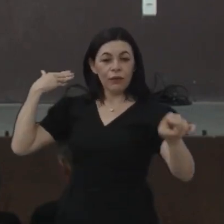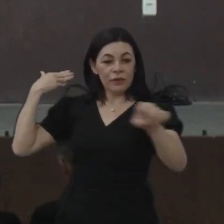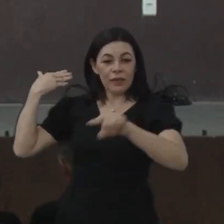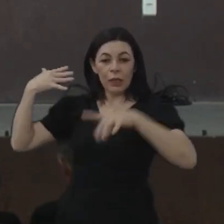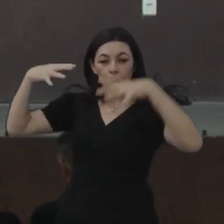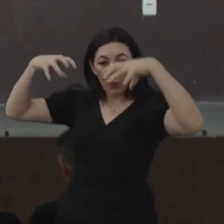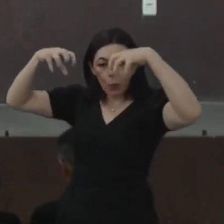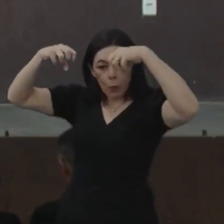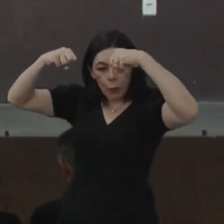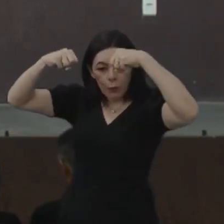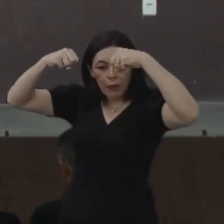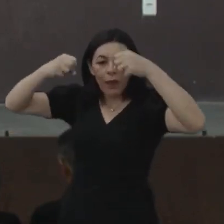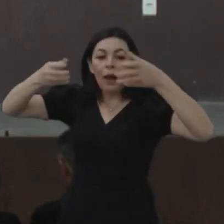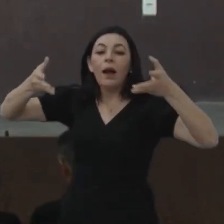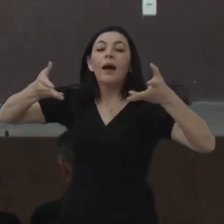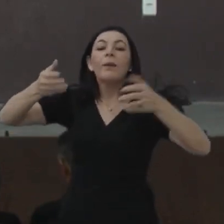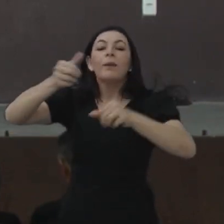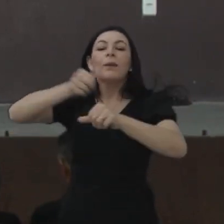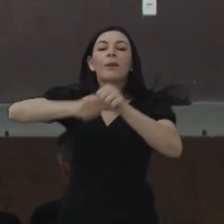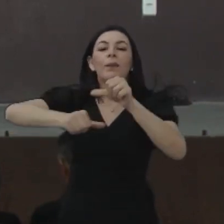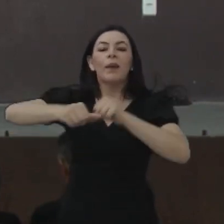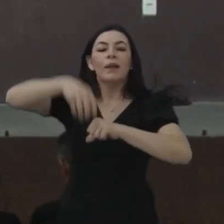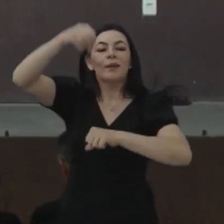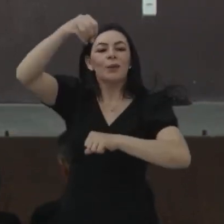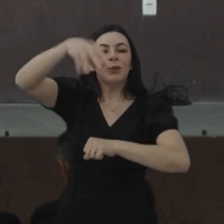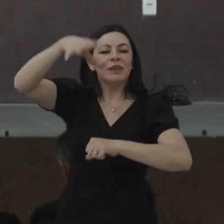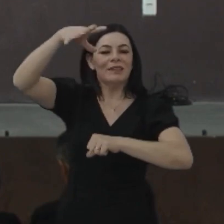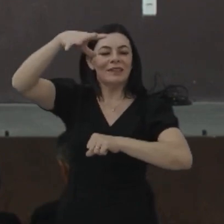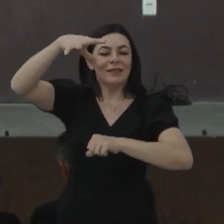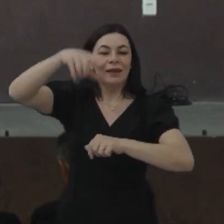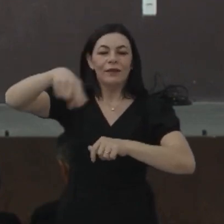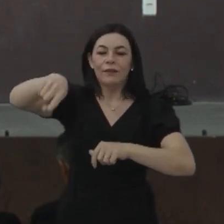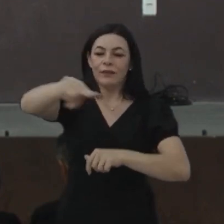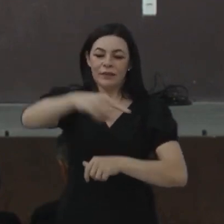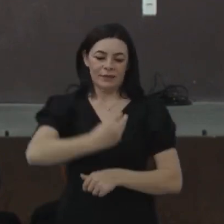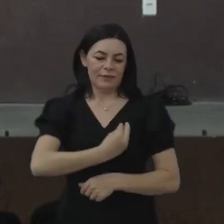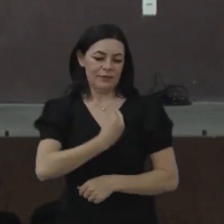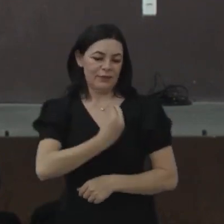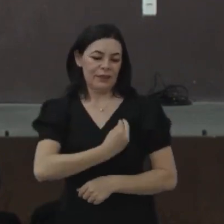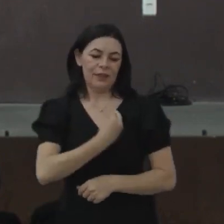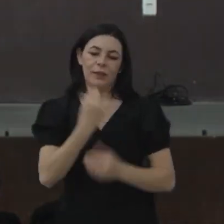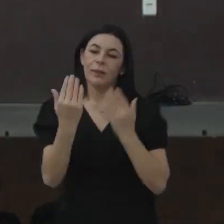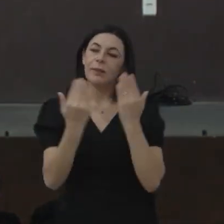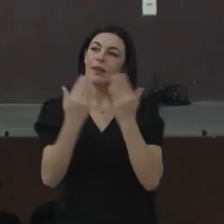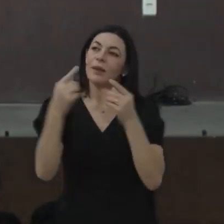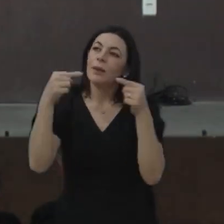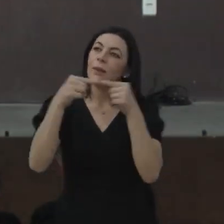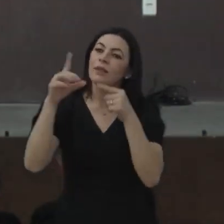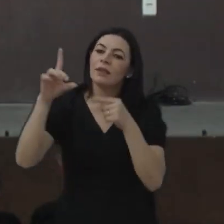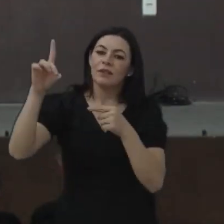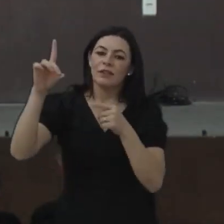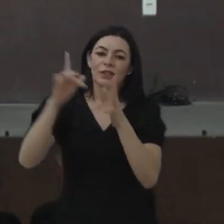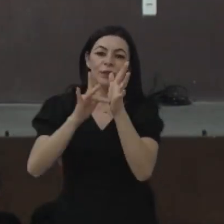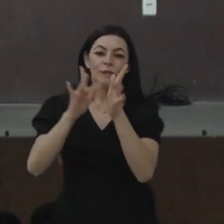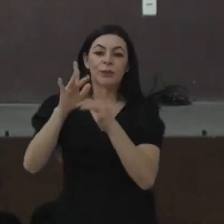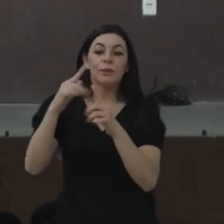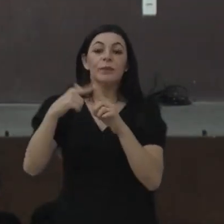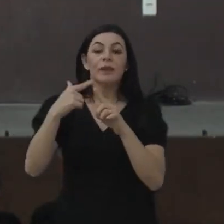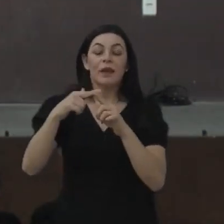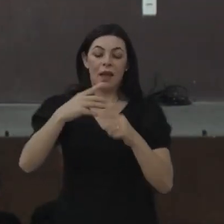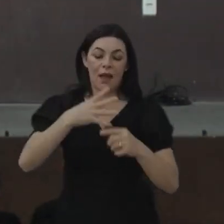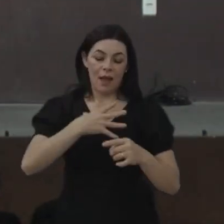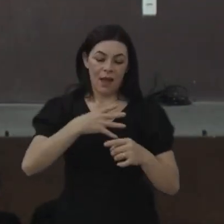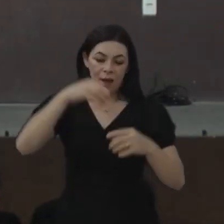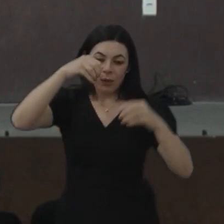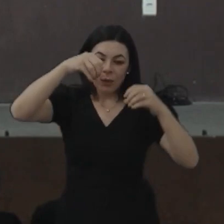trevas, mas agora são luz no Senhor. Vivam como filhos da luz. Porque o fruto da luz consiste em